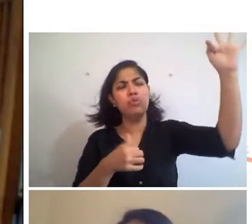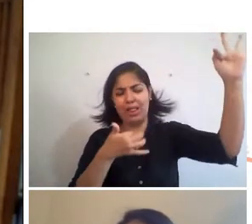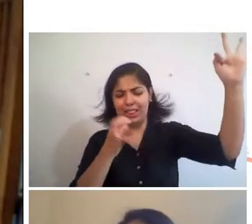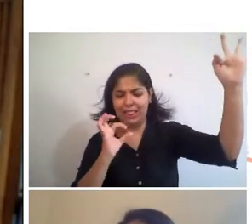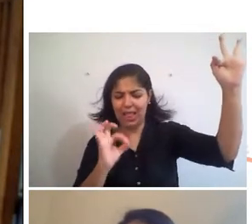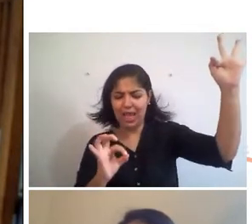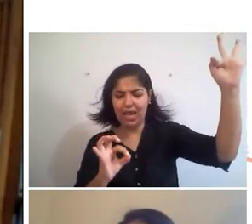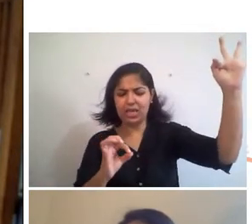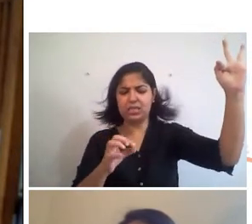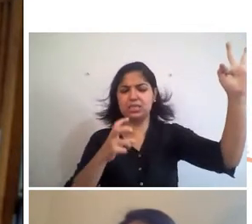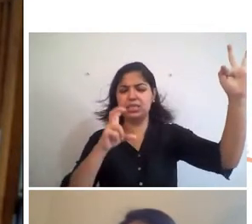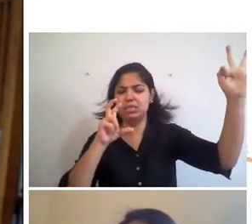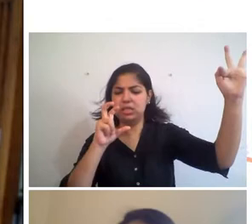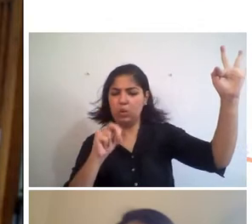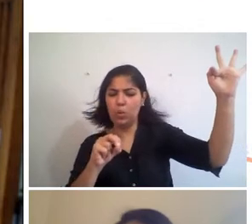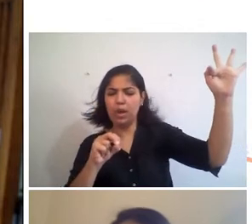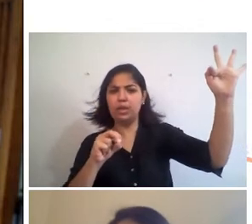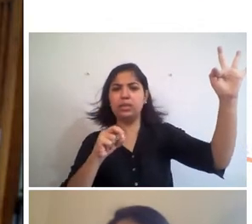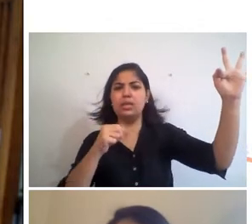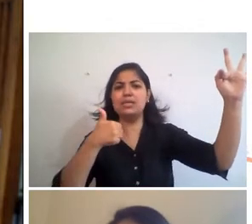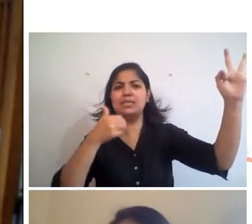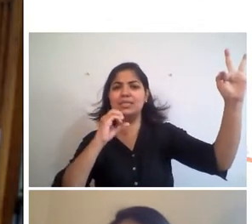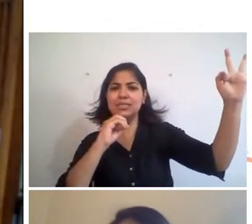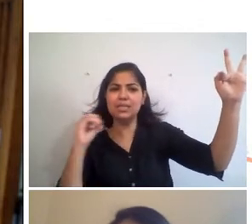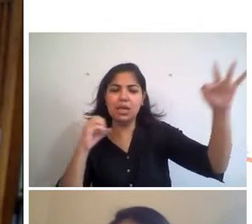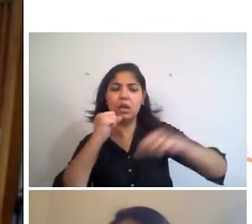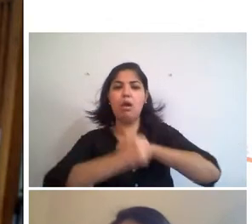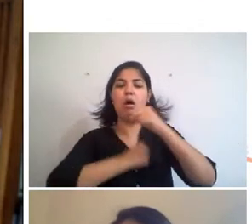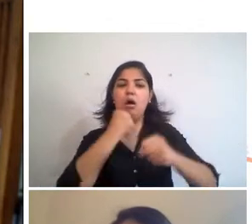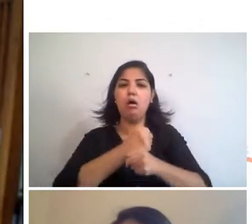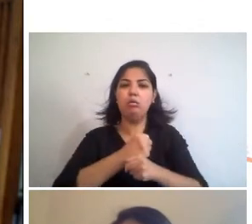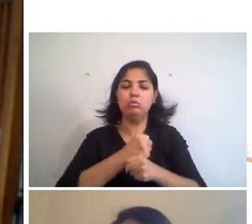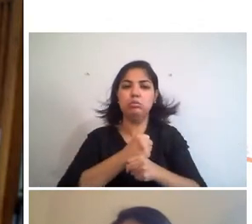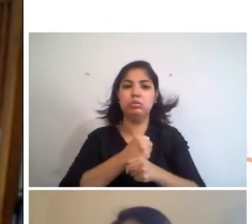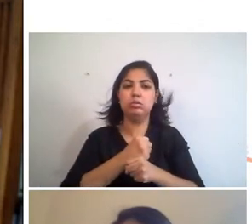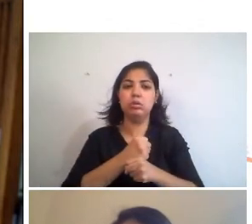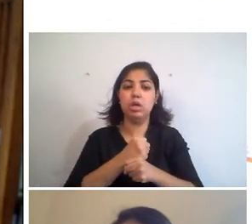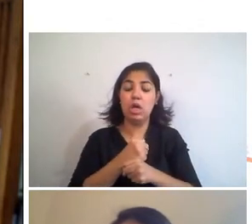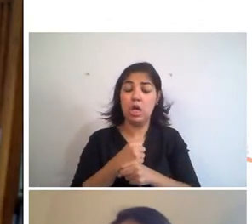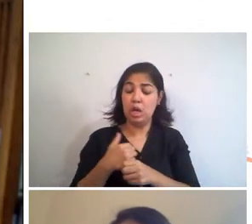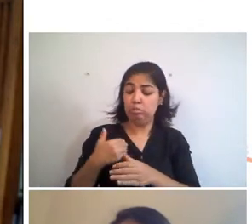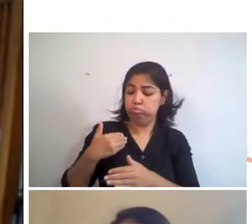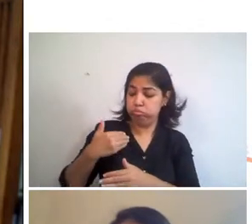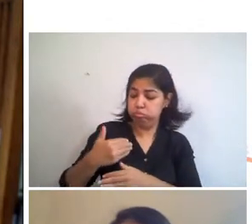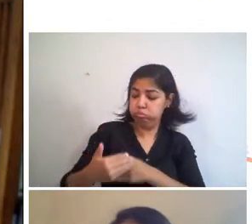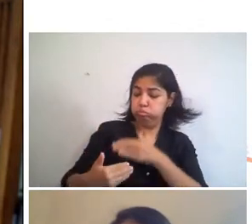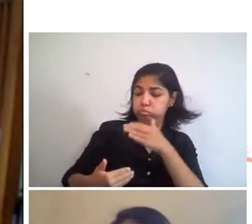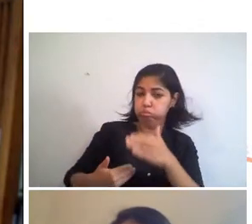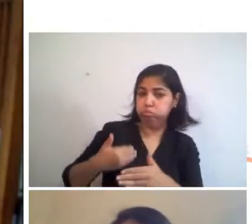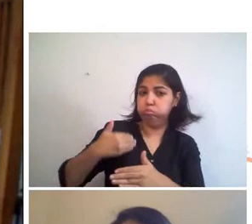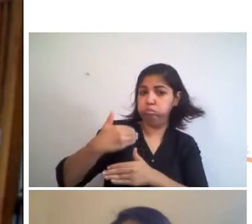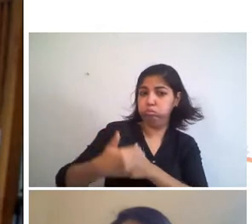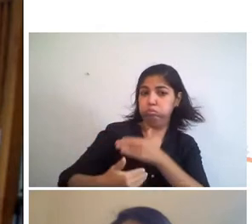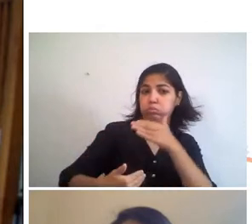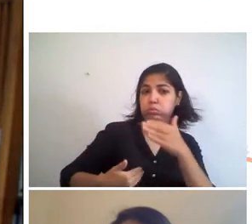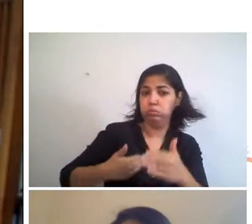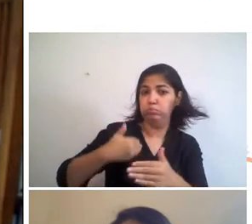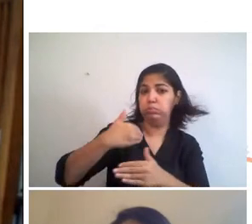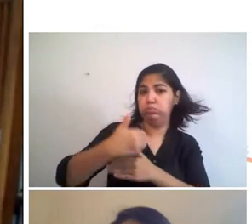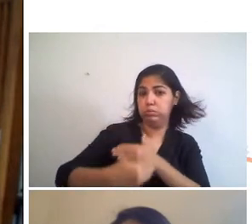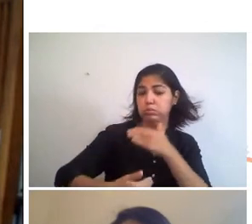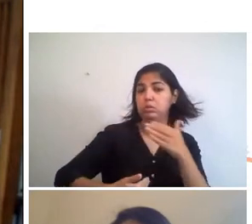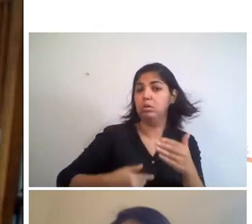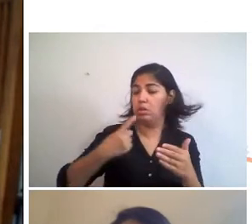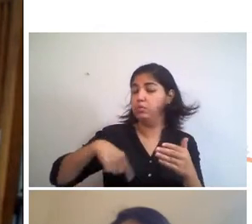100 anos. E, obviamente, no andar da carruagem da nossa, da evolução da nossa civilização, nós temos que